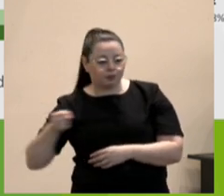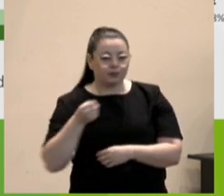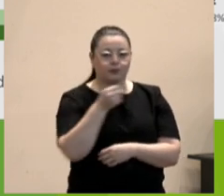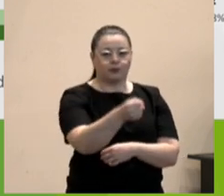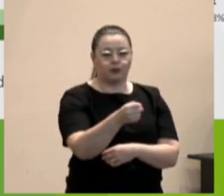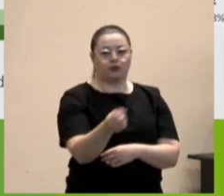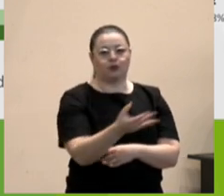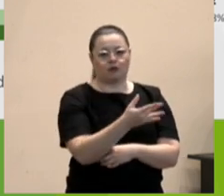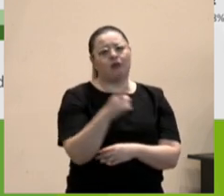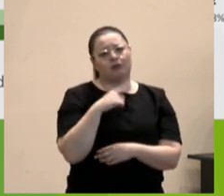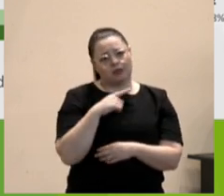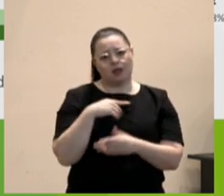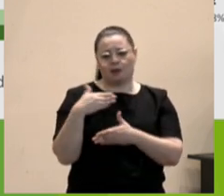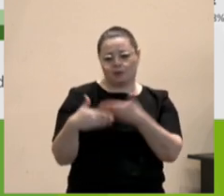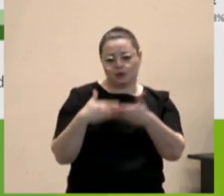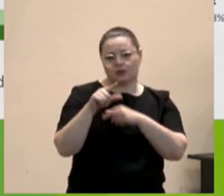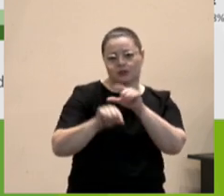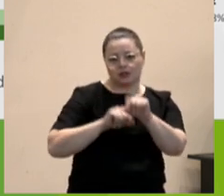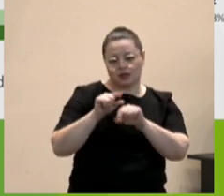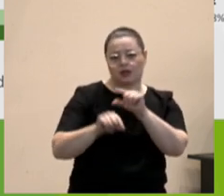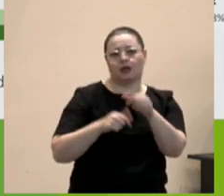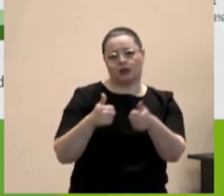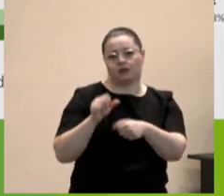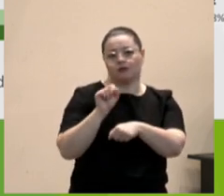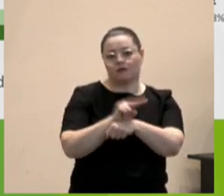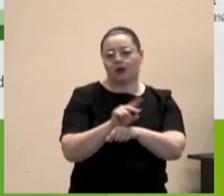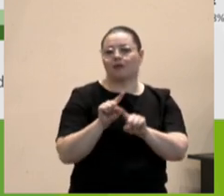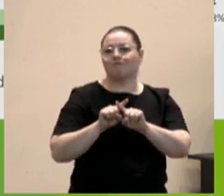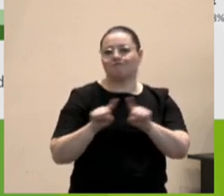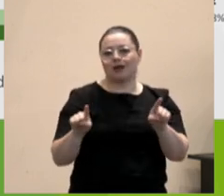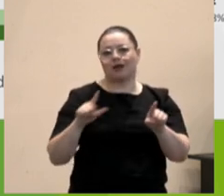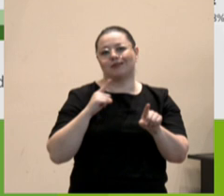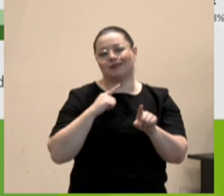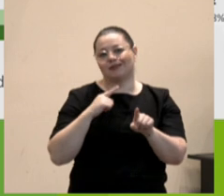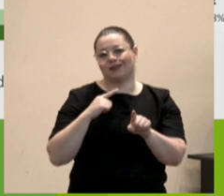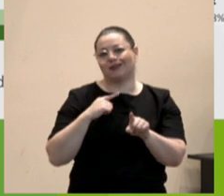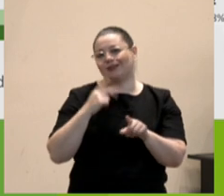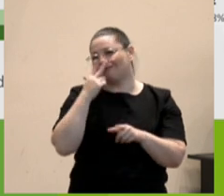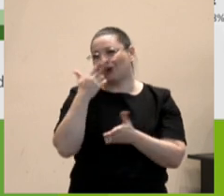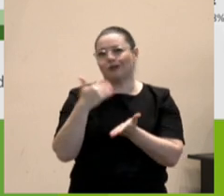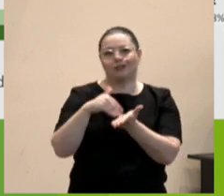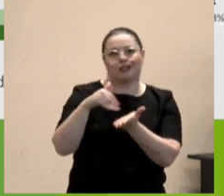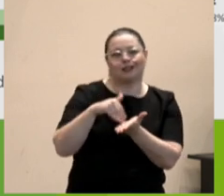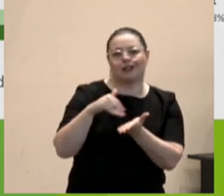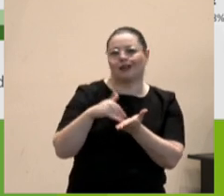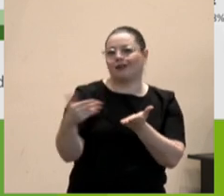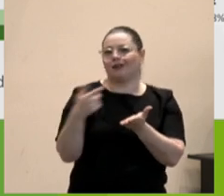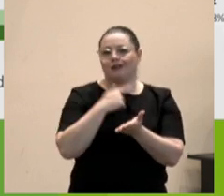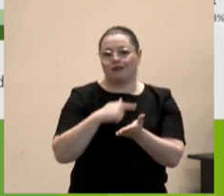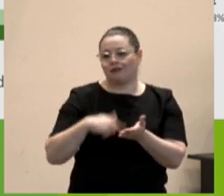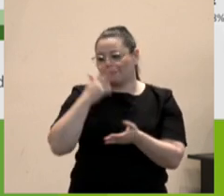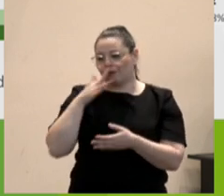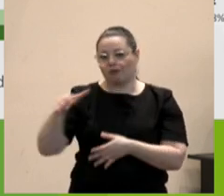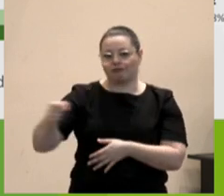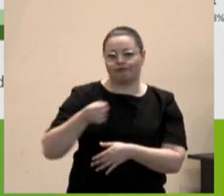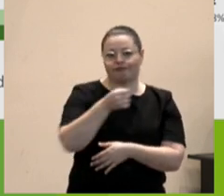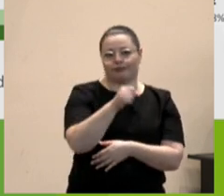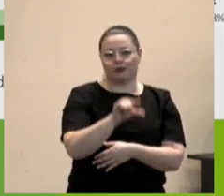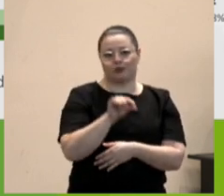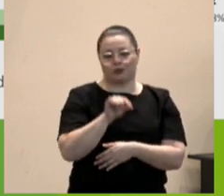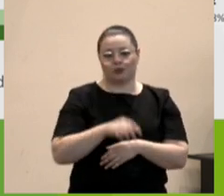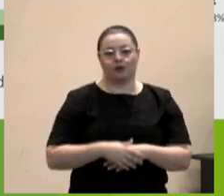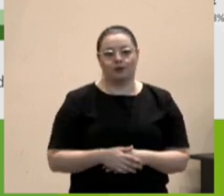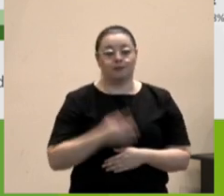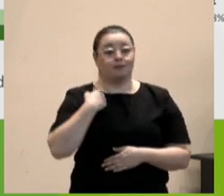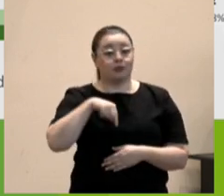seletivo, mas tem, ao fim e ao cabo, a nomeação pela indicação da secretaria, que eu acho que é o que você colocou. Também a gente